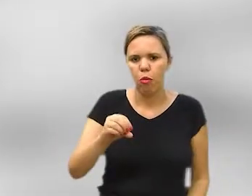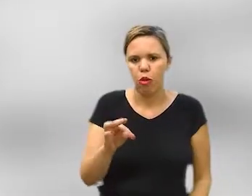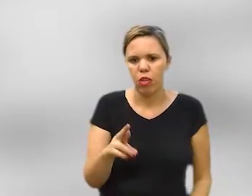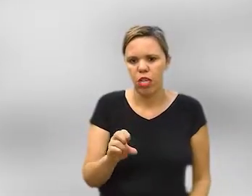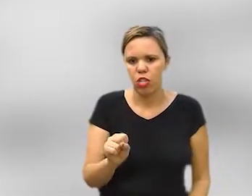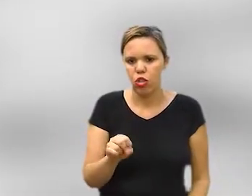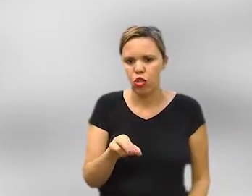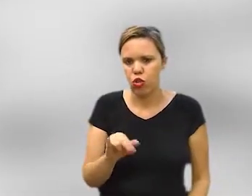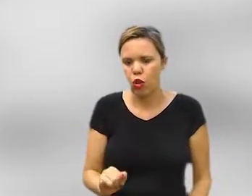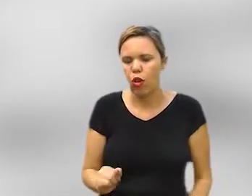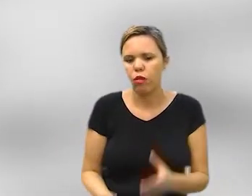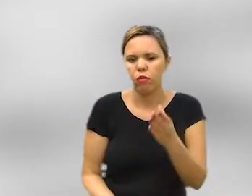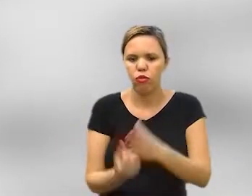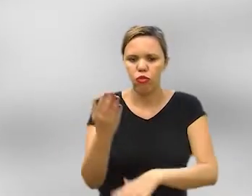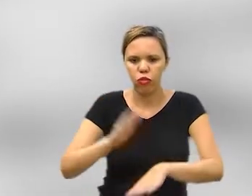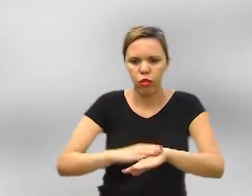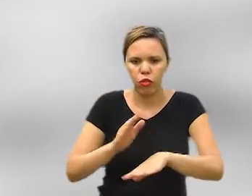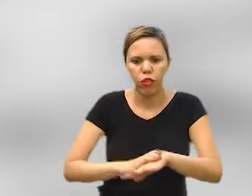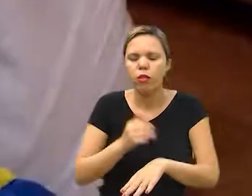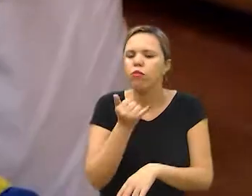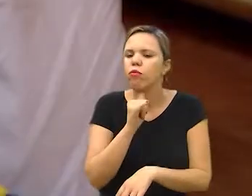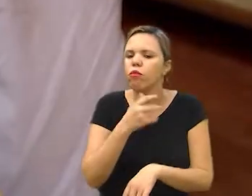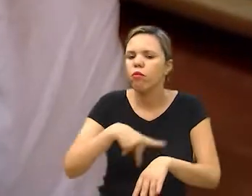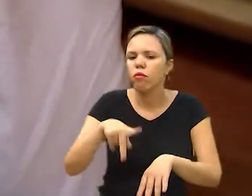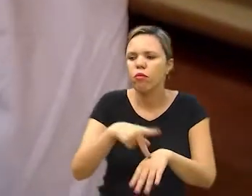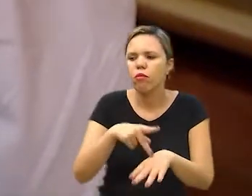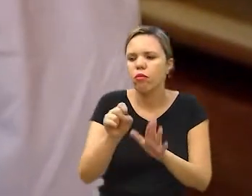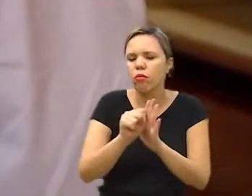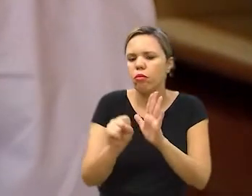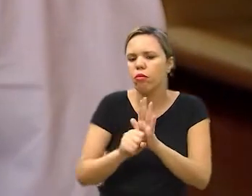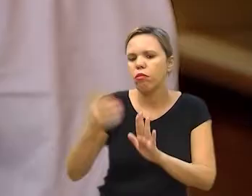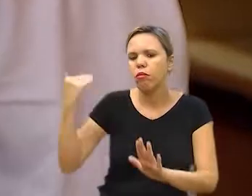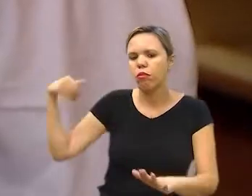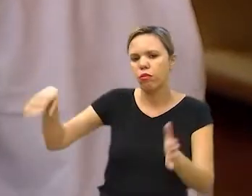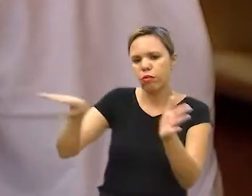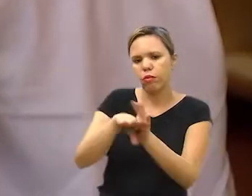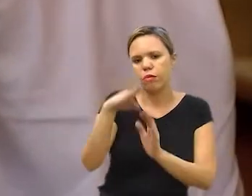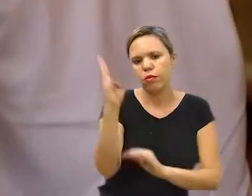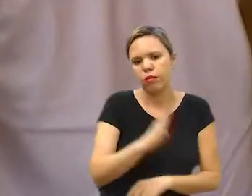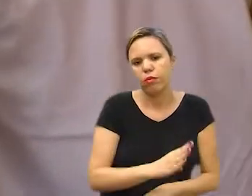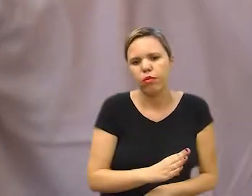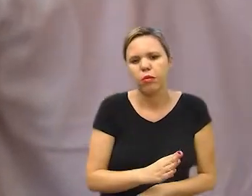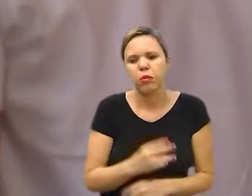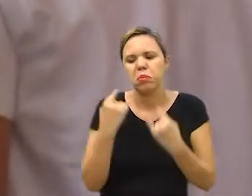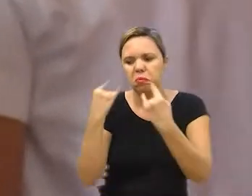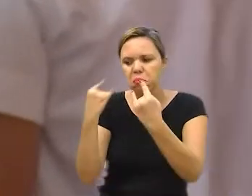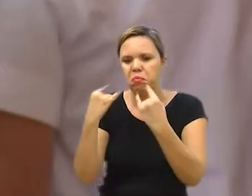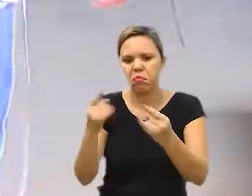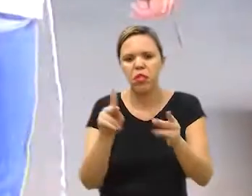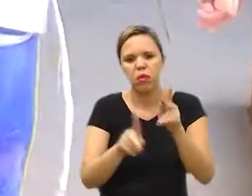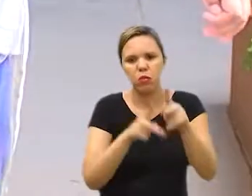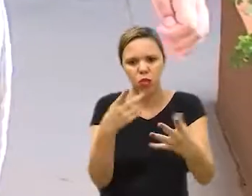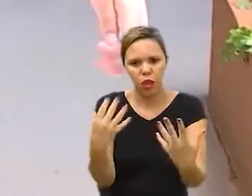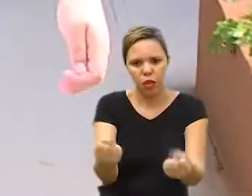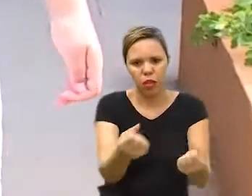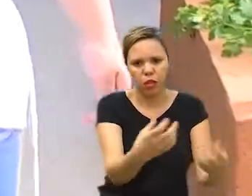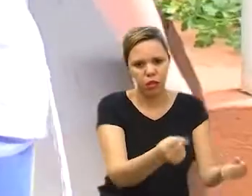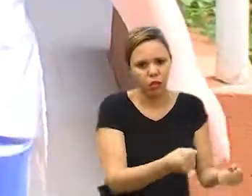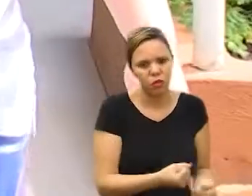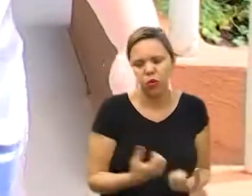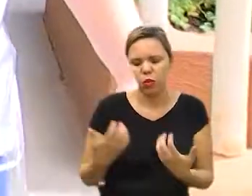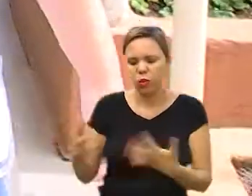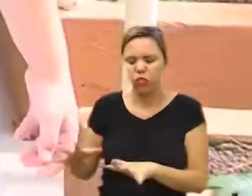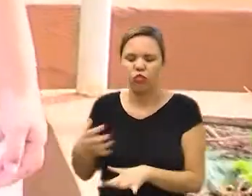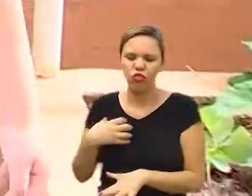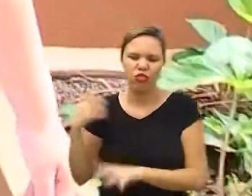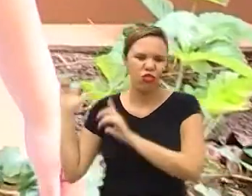foi criado na Itália no século passado. Chegou ao Brasil conquistando muita gente que já não queria mais